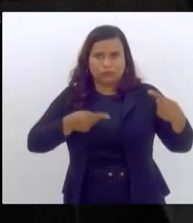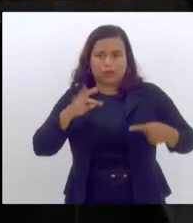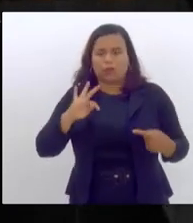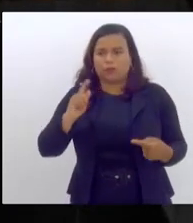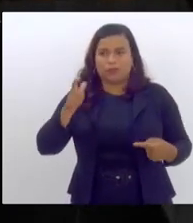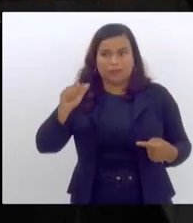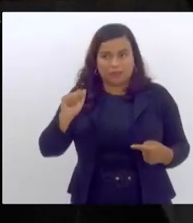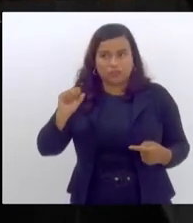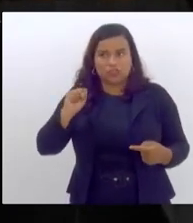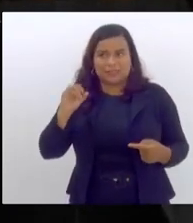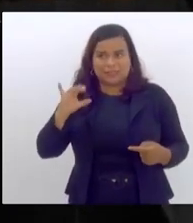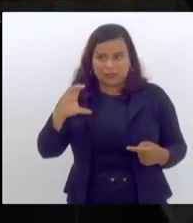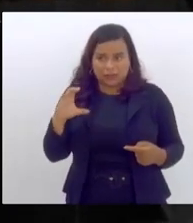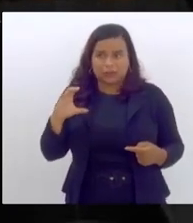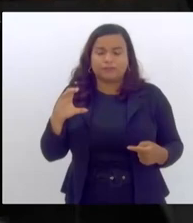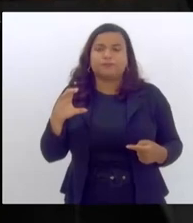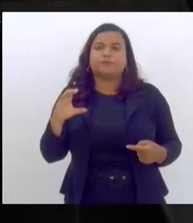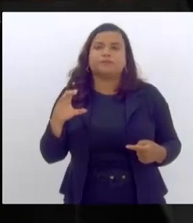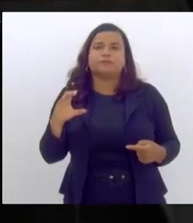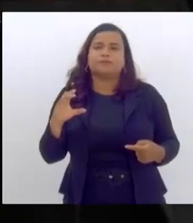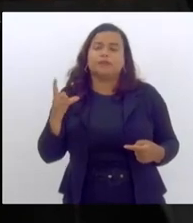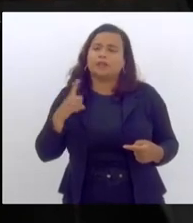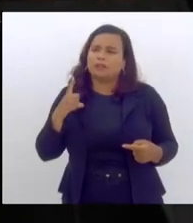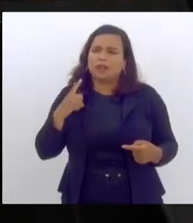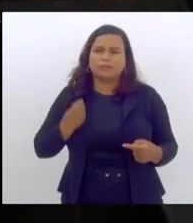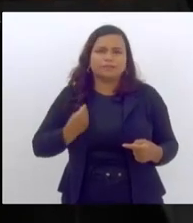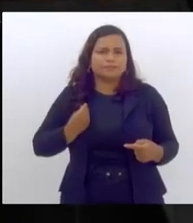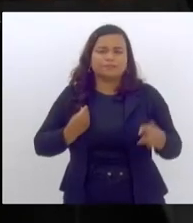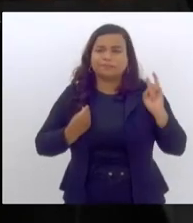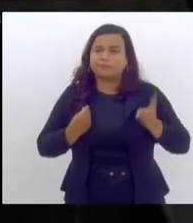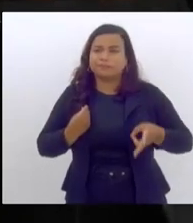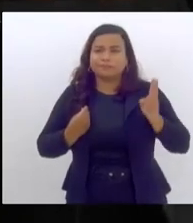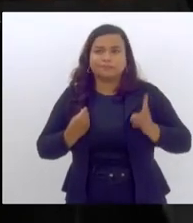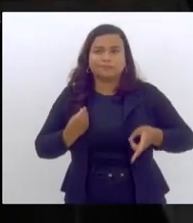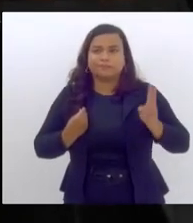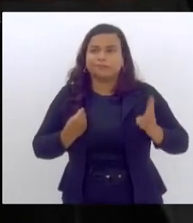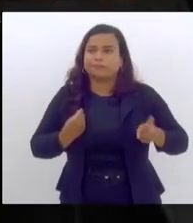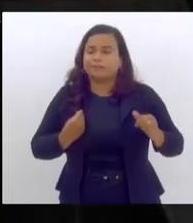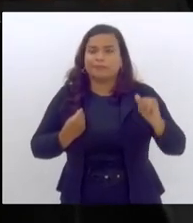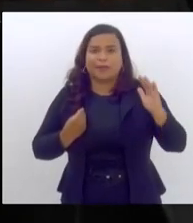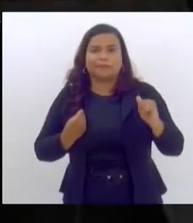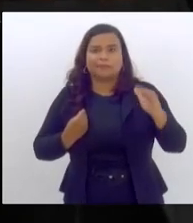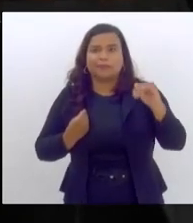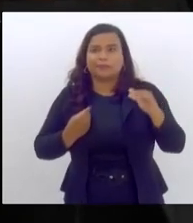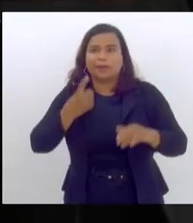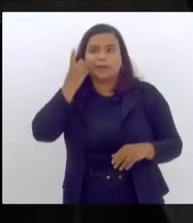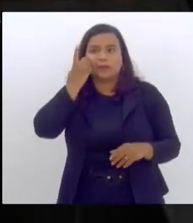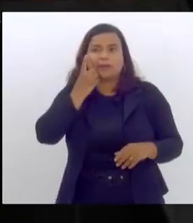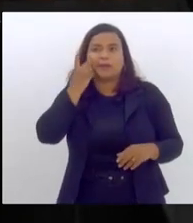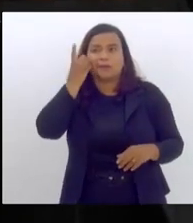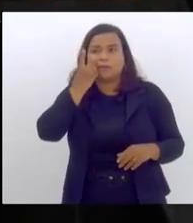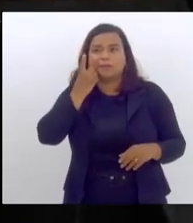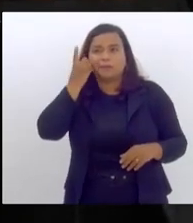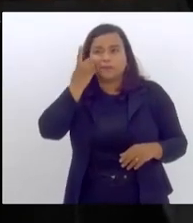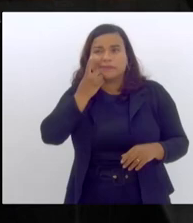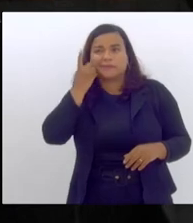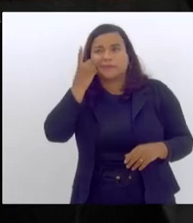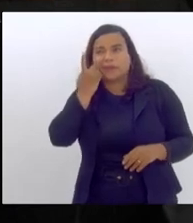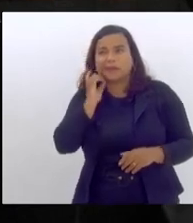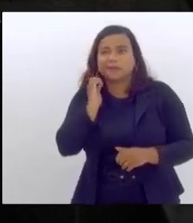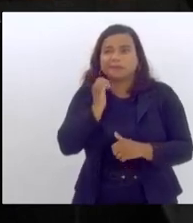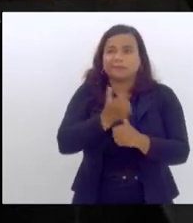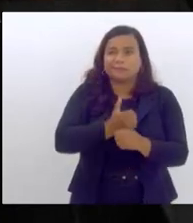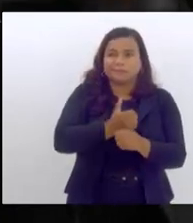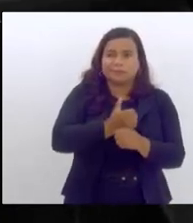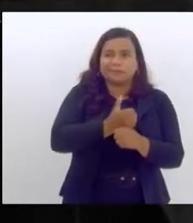Selic se faz presente cada vez mais deputado dublê de secretário